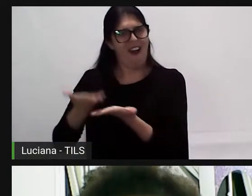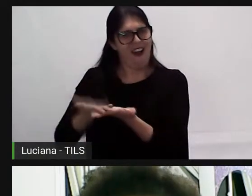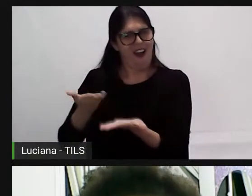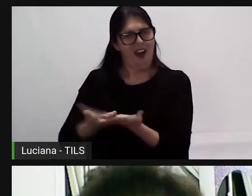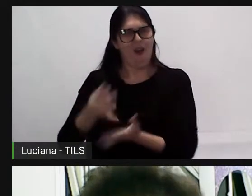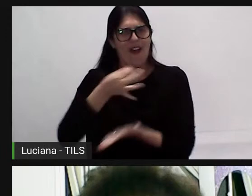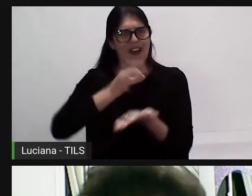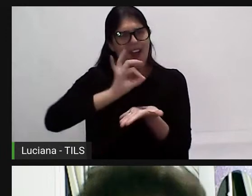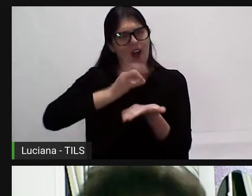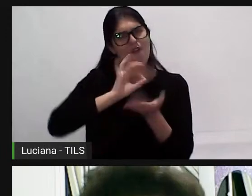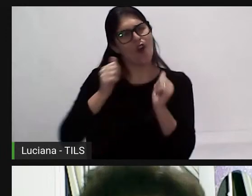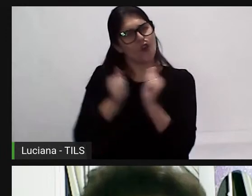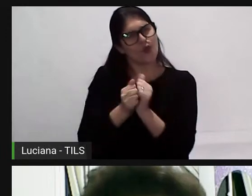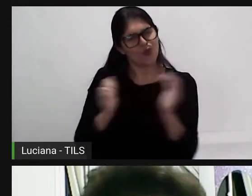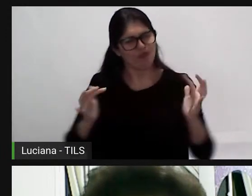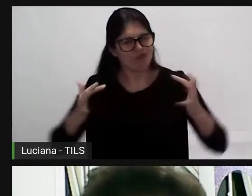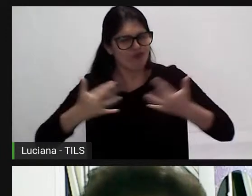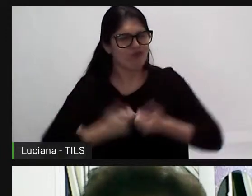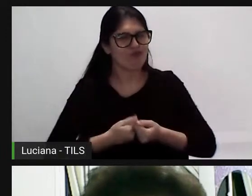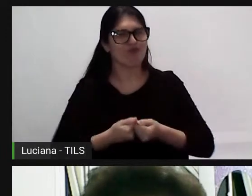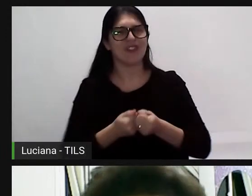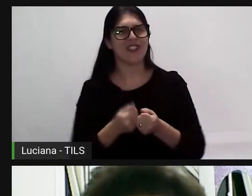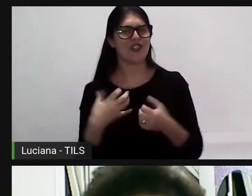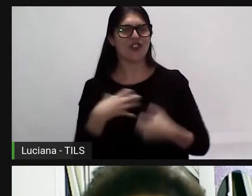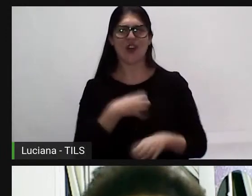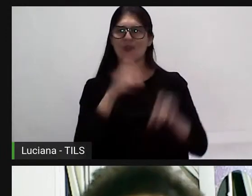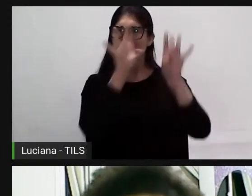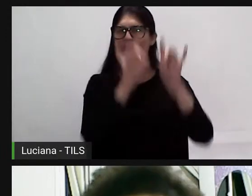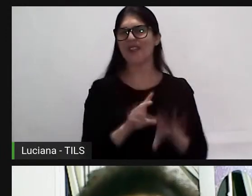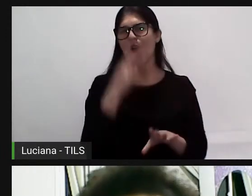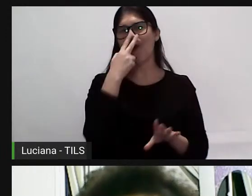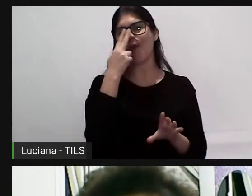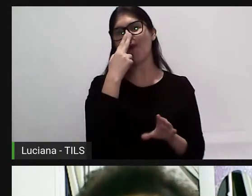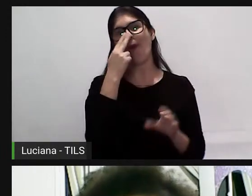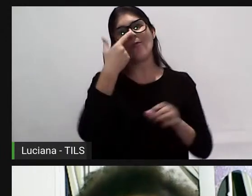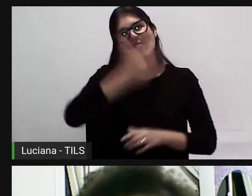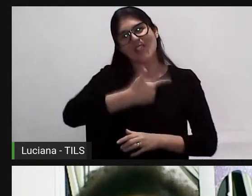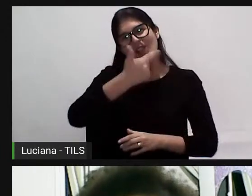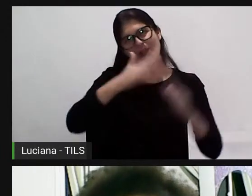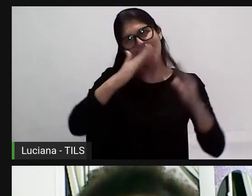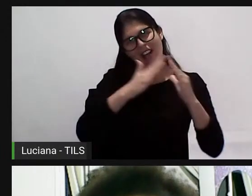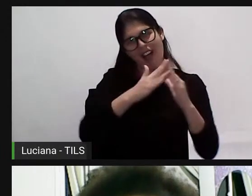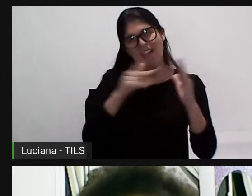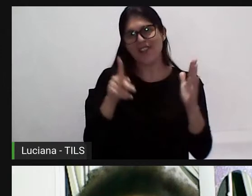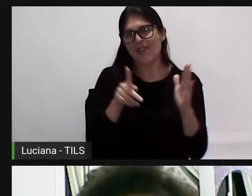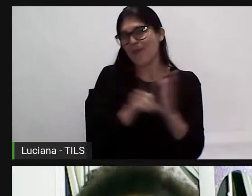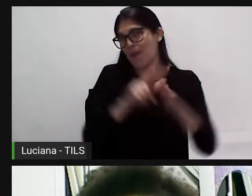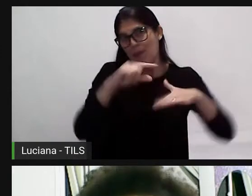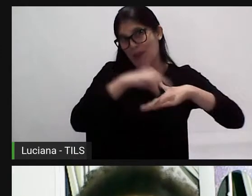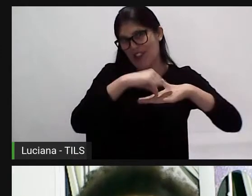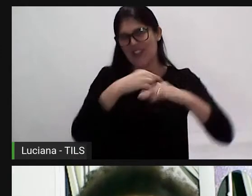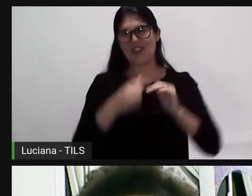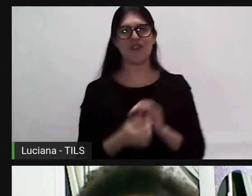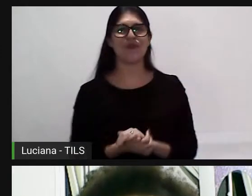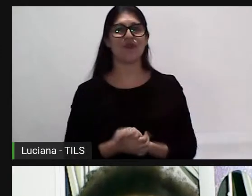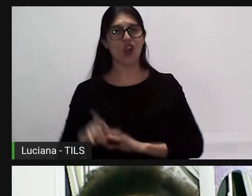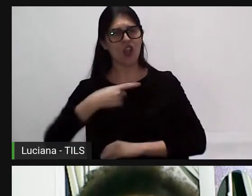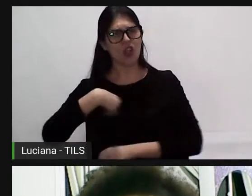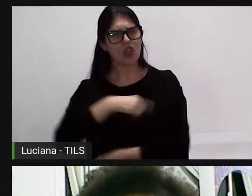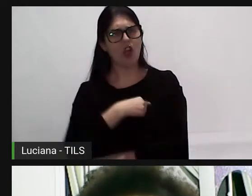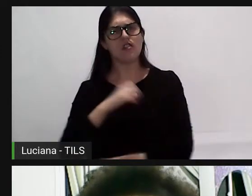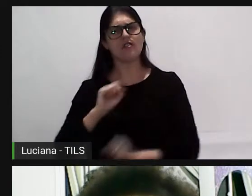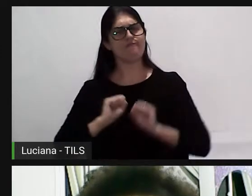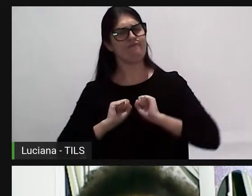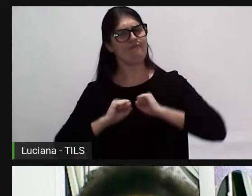acolhimento especial e único que somente a nossa segunda casa, o IFE Alvorada, nos oferta. Estamos resistindo firmes neste momento